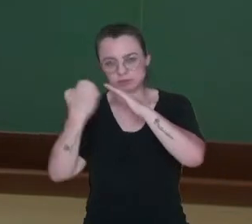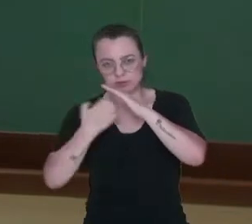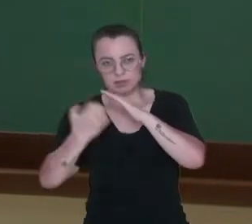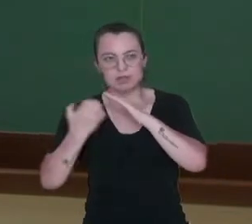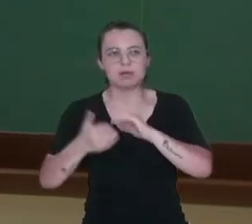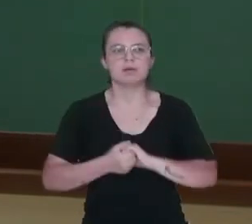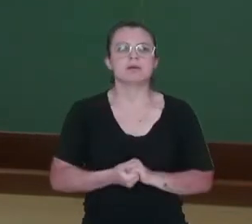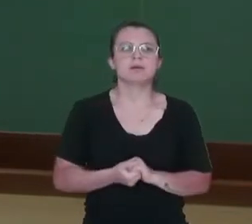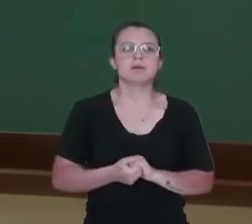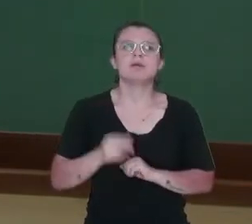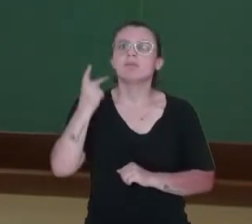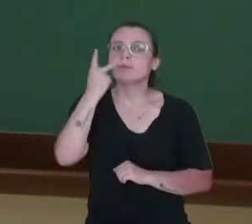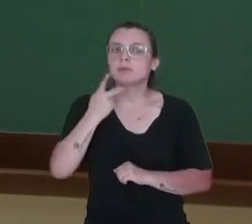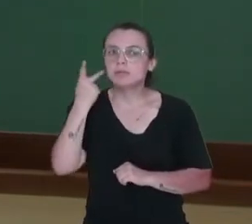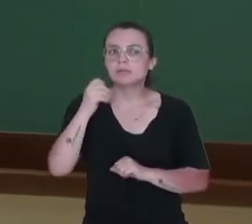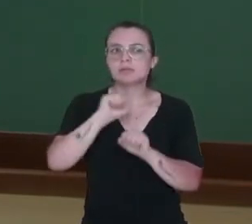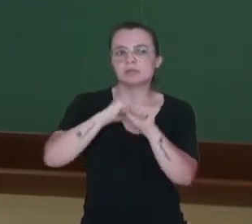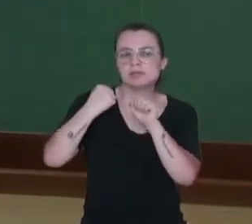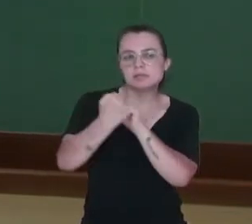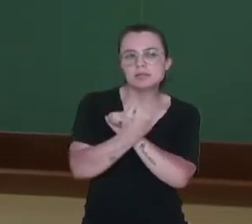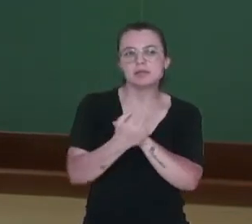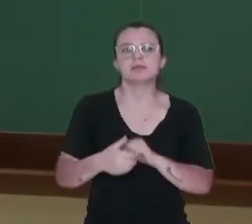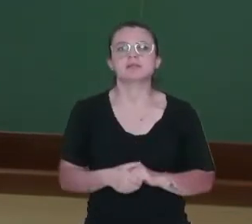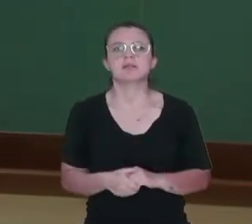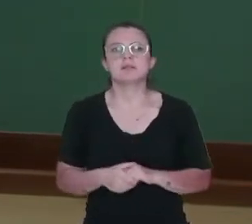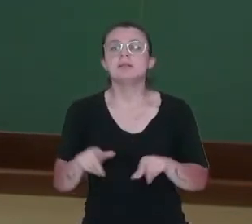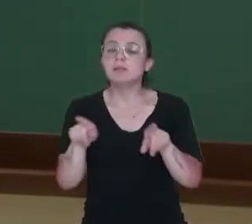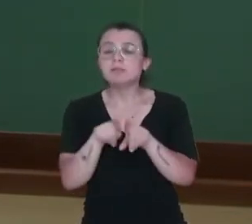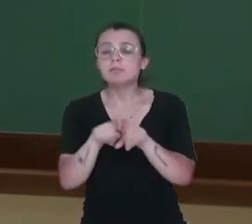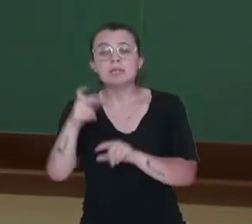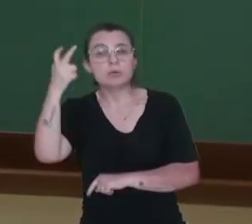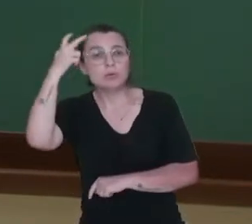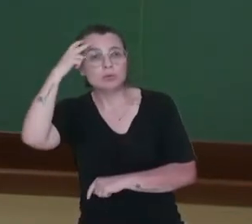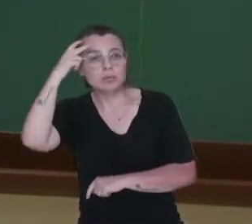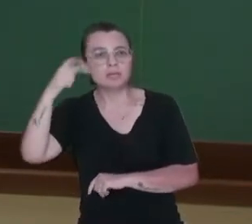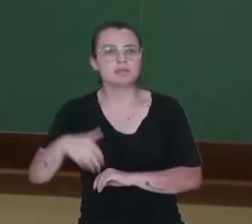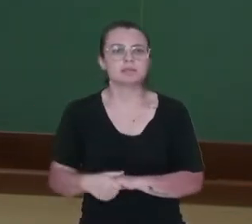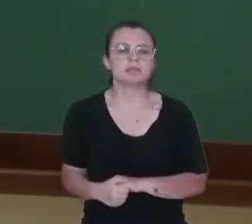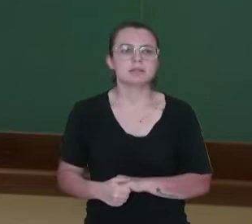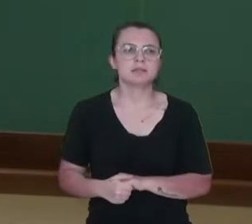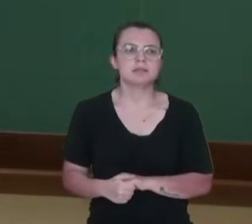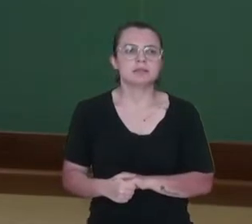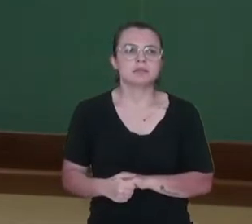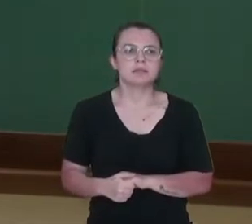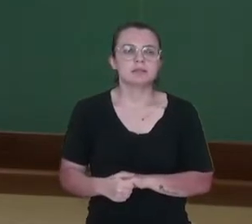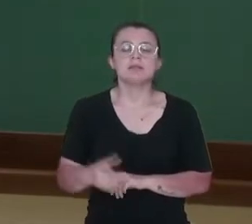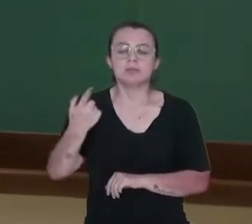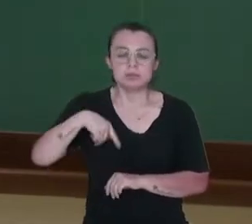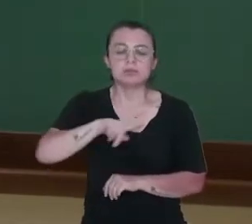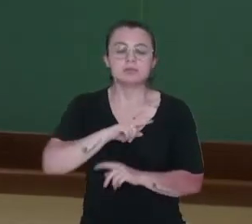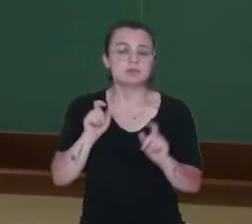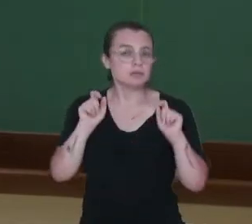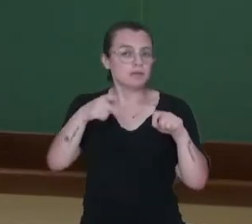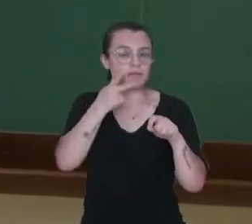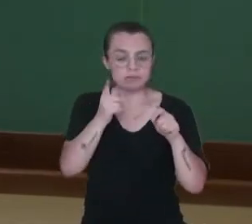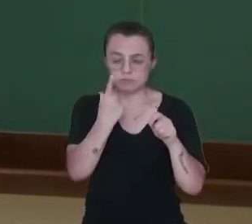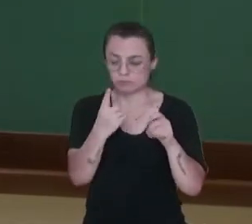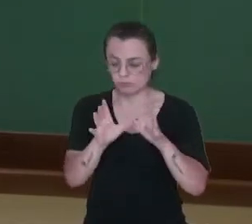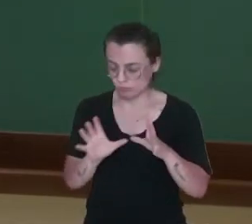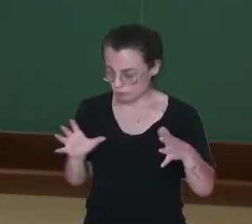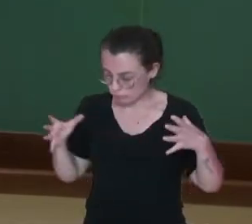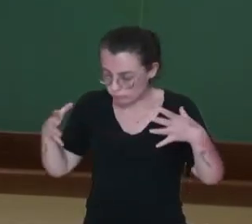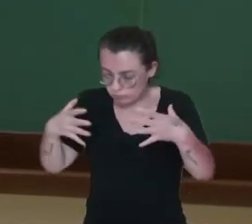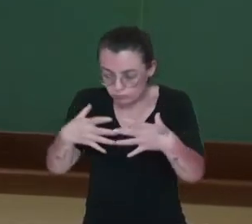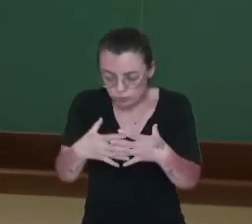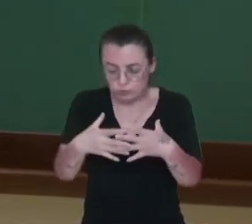políticos, sociais ou ainda culturais. Ou ainda nós podemos dizer que um conjunto de